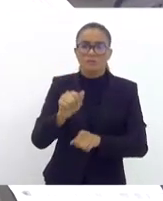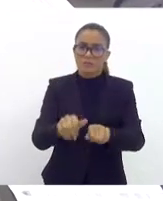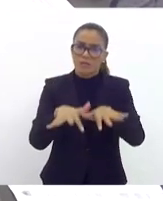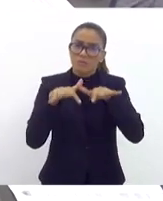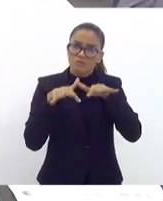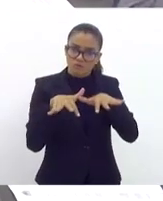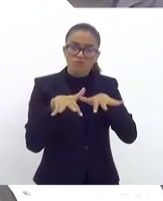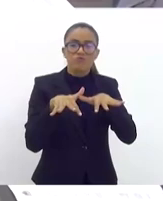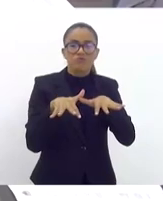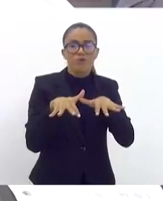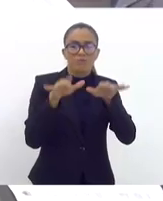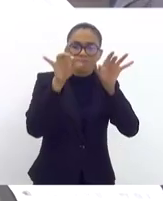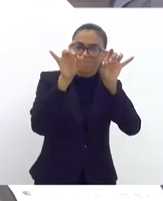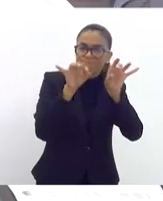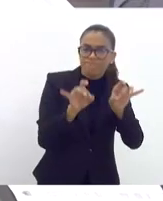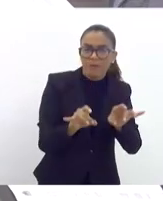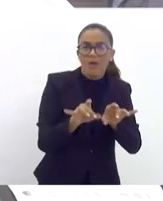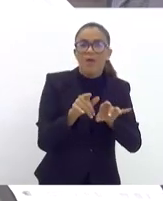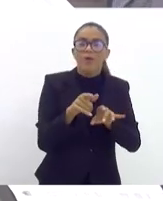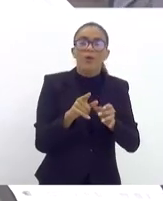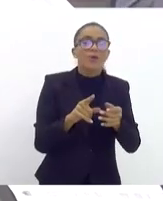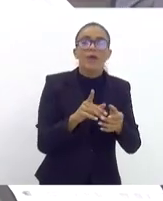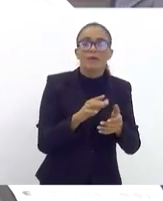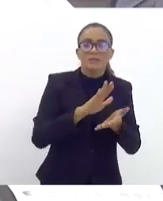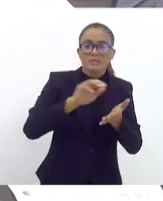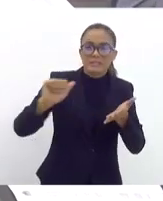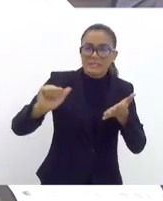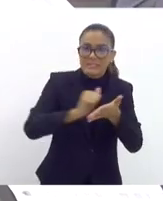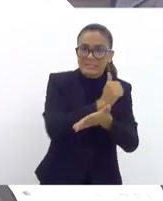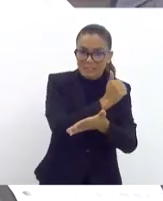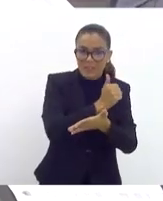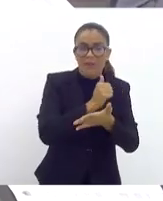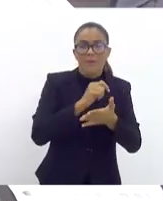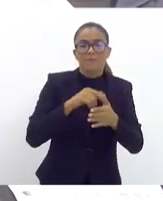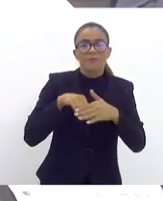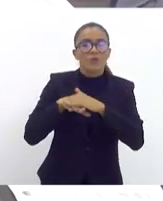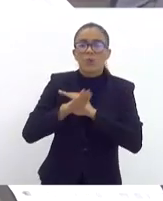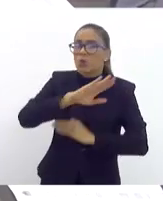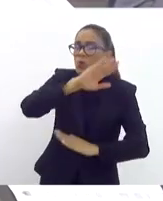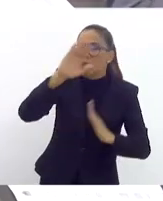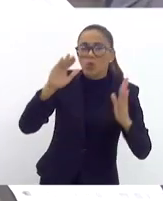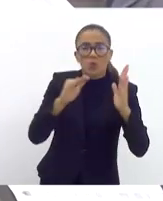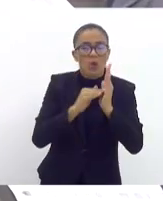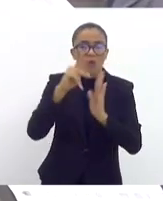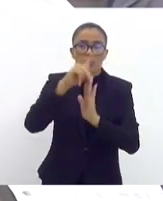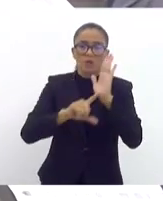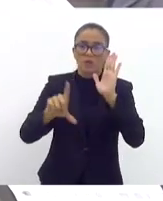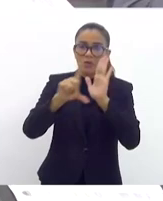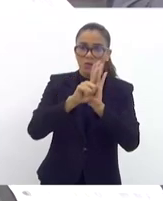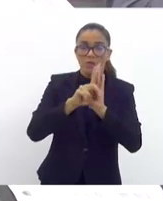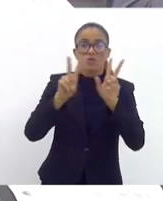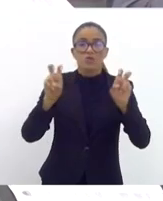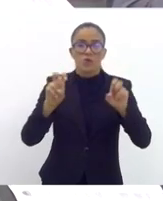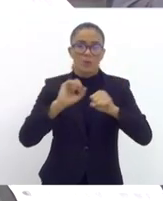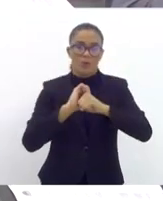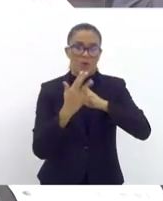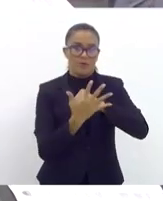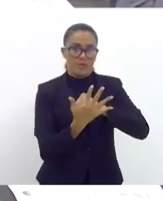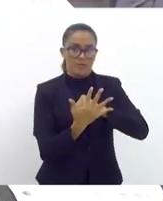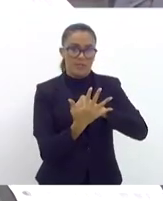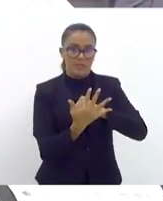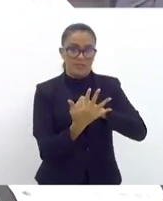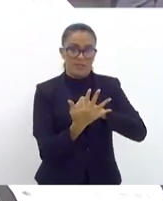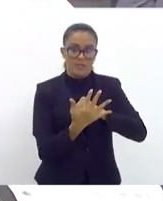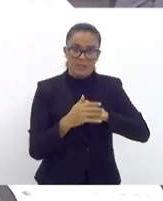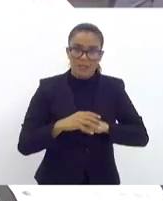extraordinária onde onde distinguimos Com base no 142 do Regimento todos os projetos que versavam sobre covid um esforço